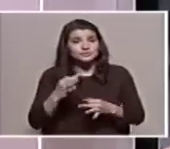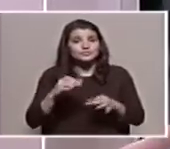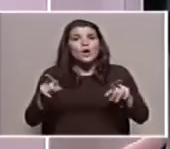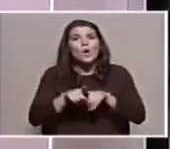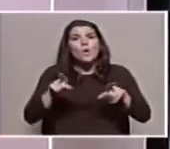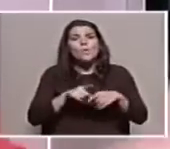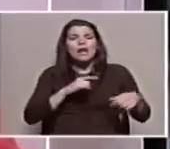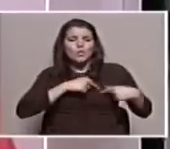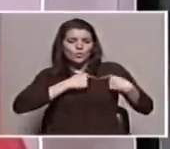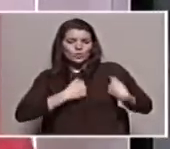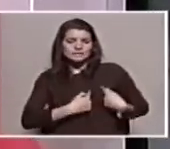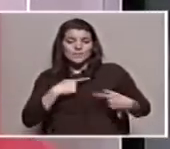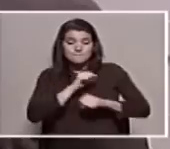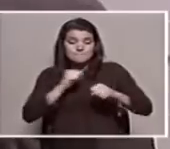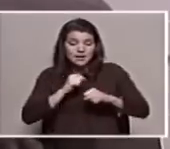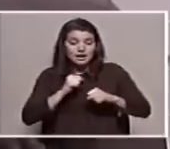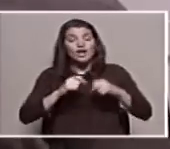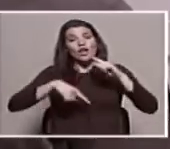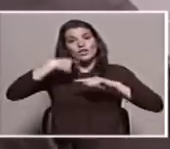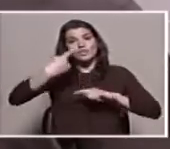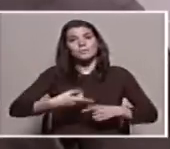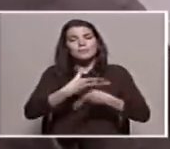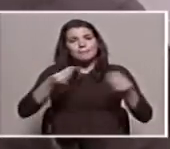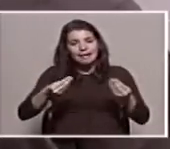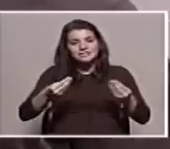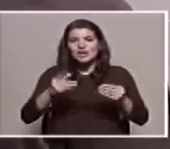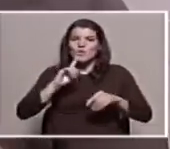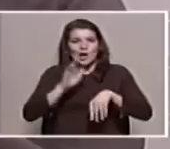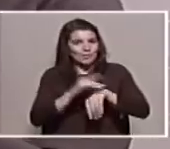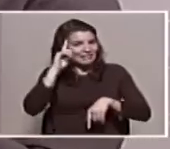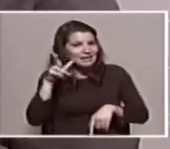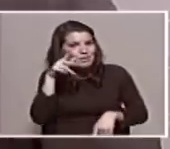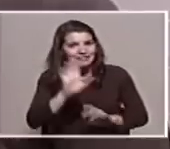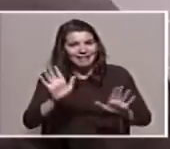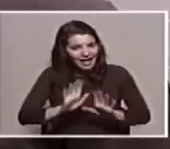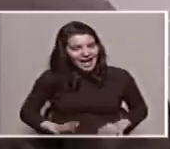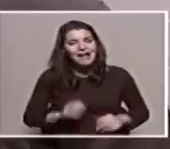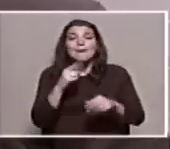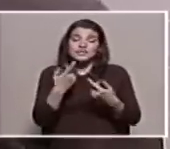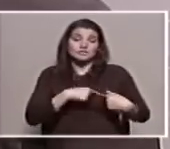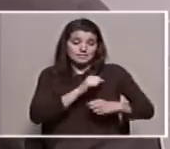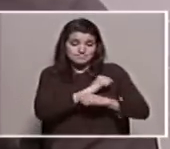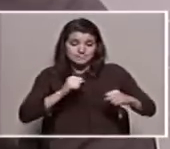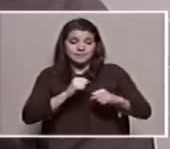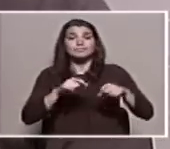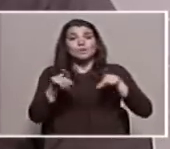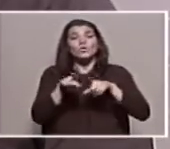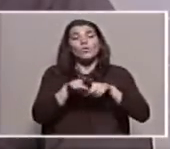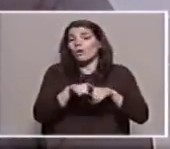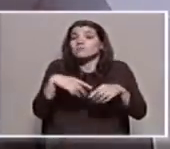corações após infarto não é corações após valho não do valentinho não não será isso mas o infarto como qualquer outra doença degenerativa